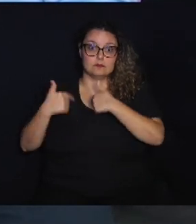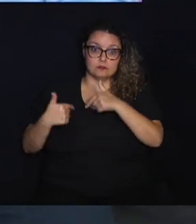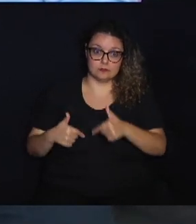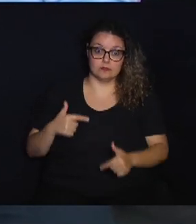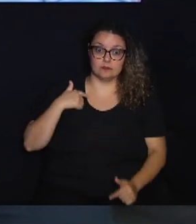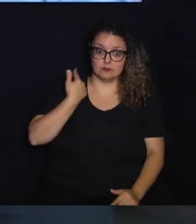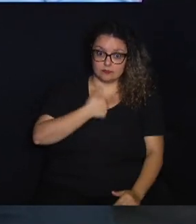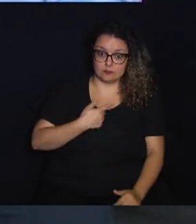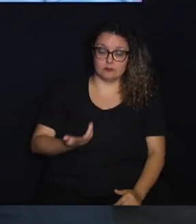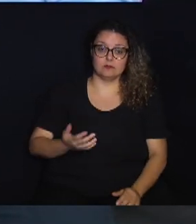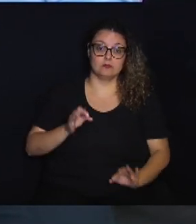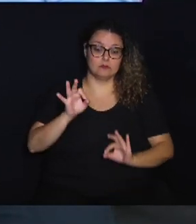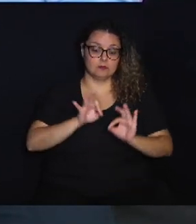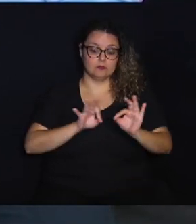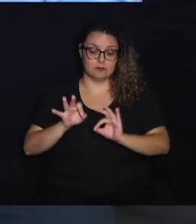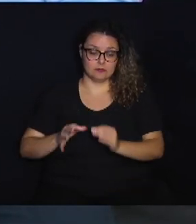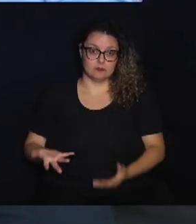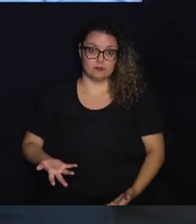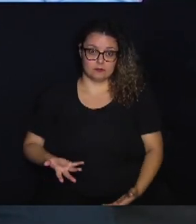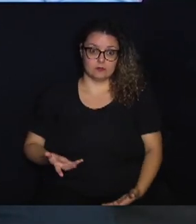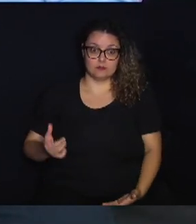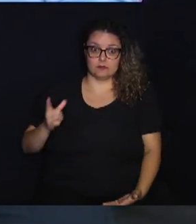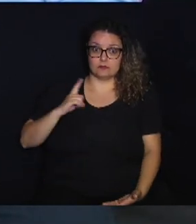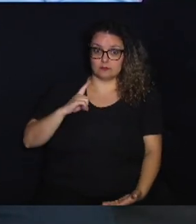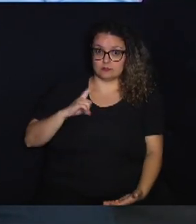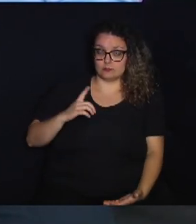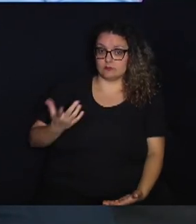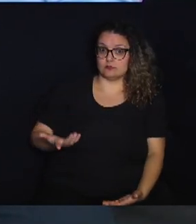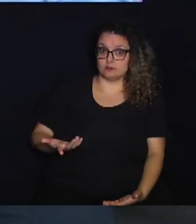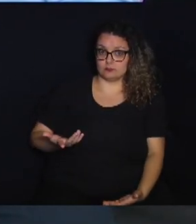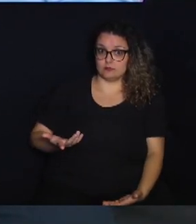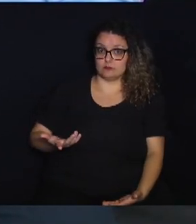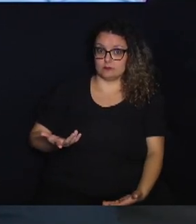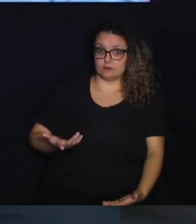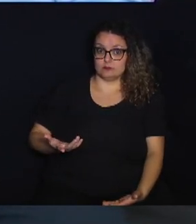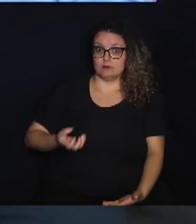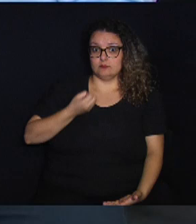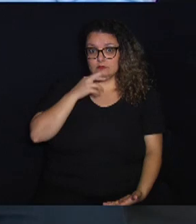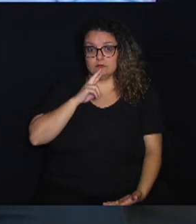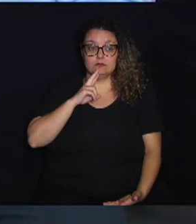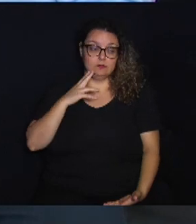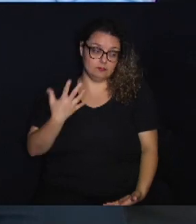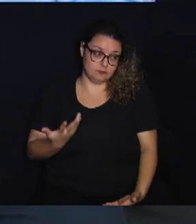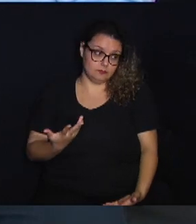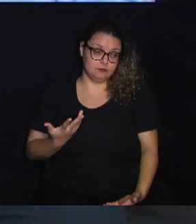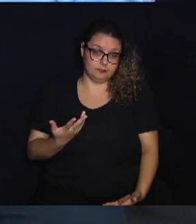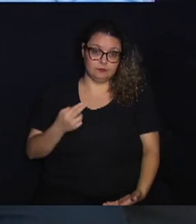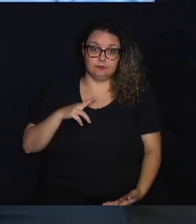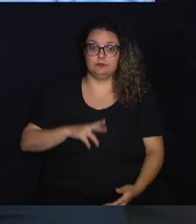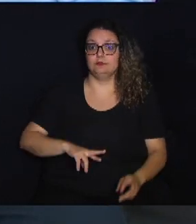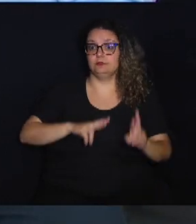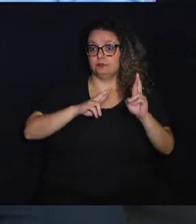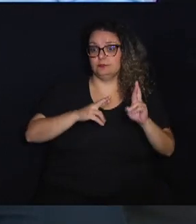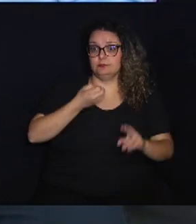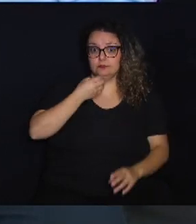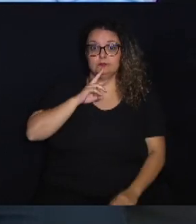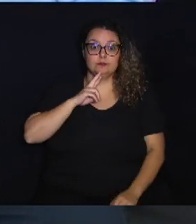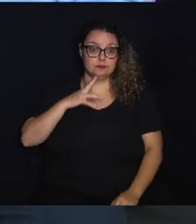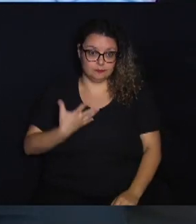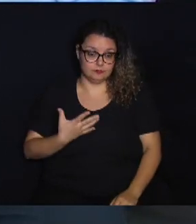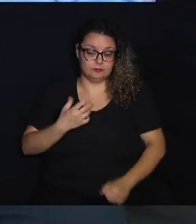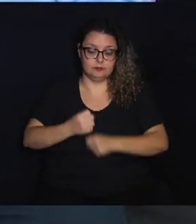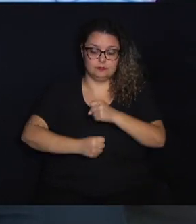nós planejarmos e termos assim um bom resultado ou esperarmos, né, um bom resultado para o ano